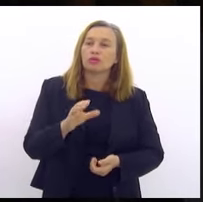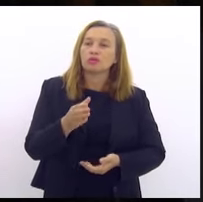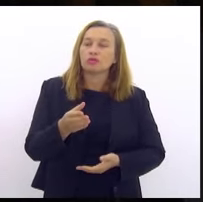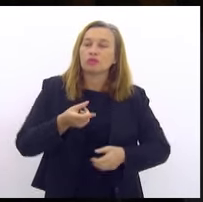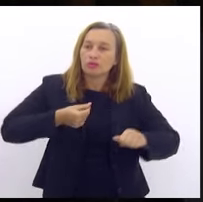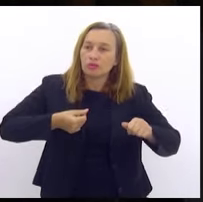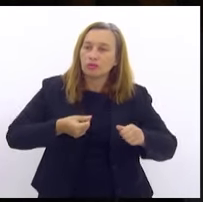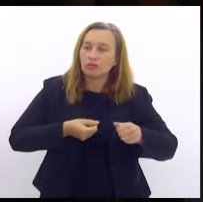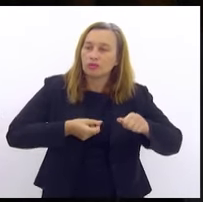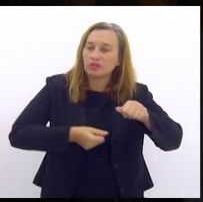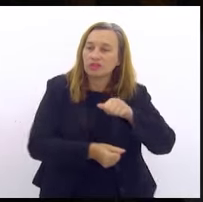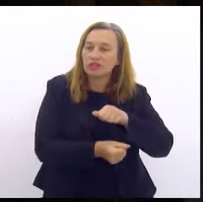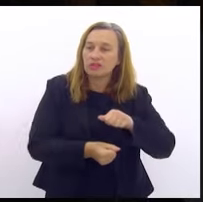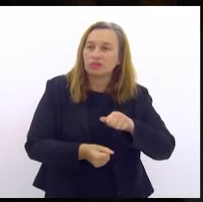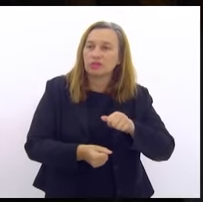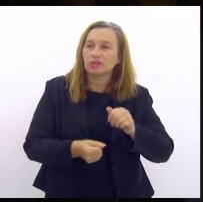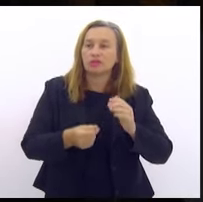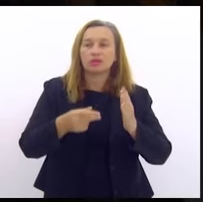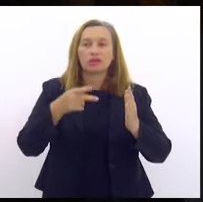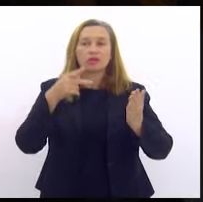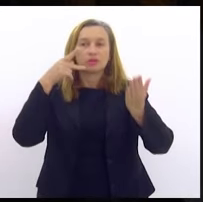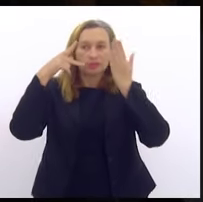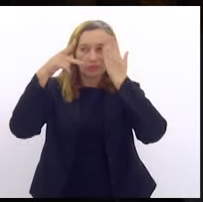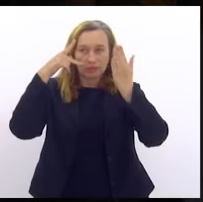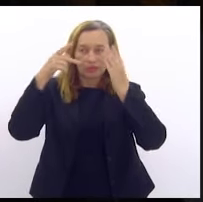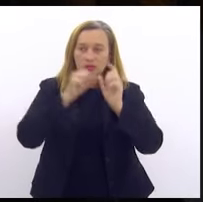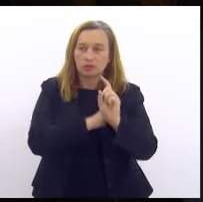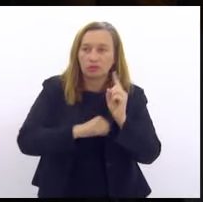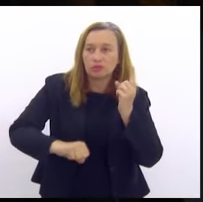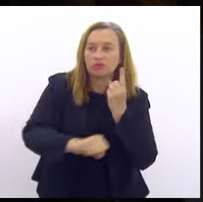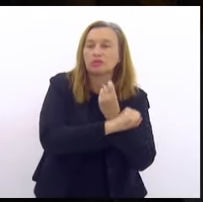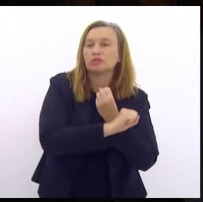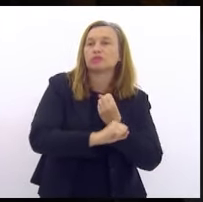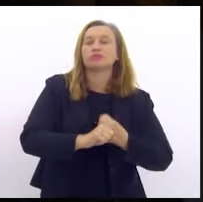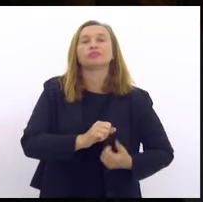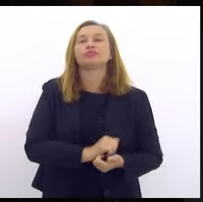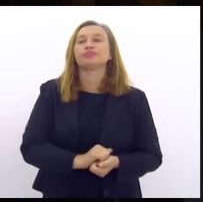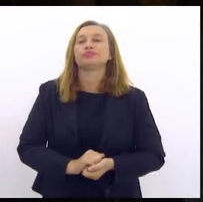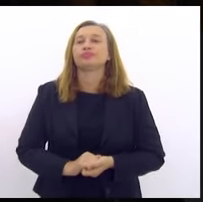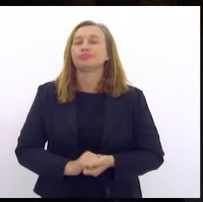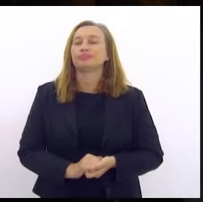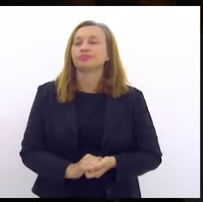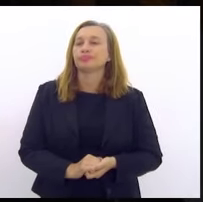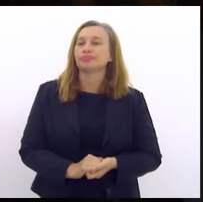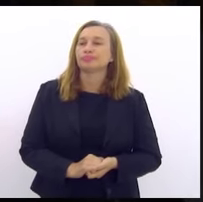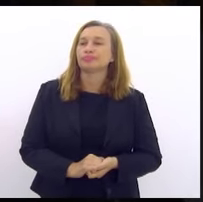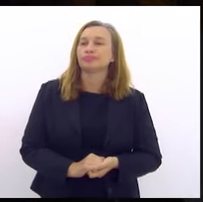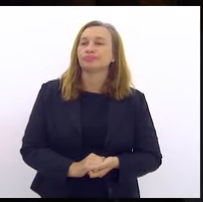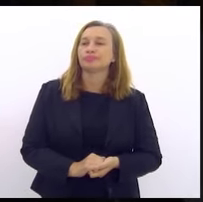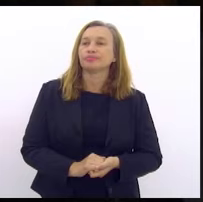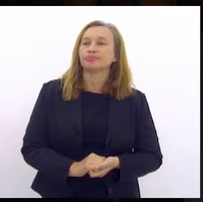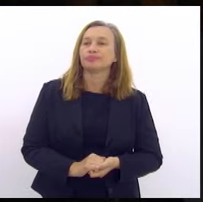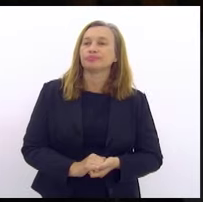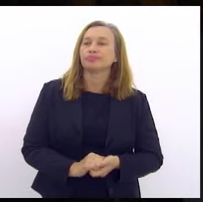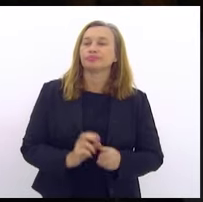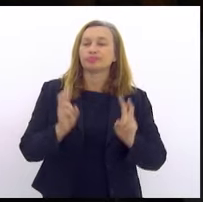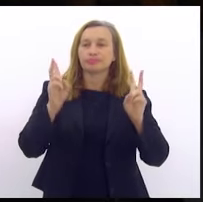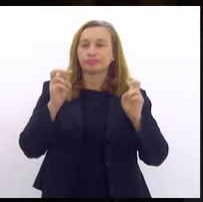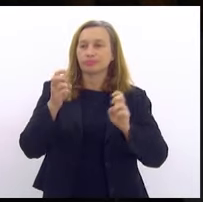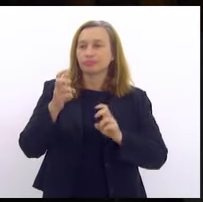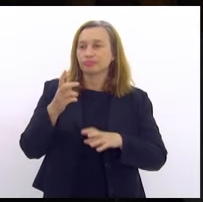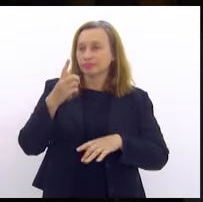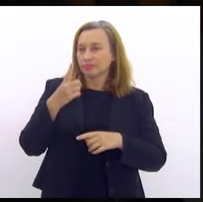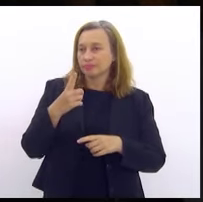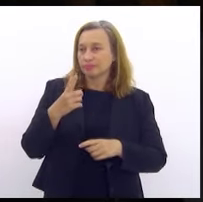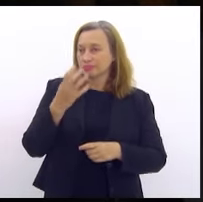atenção psicossocial. A rede de atenção psicossocial é a rede que atende os casos considerados mais graves